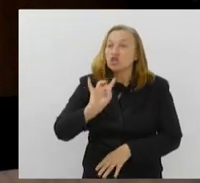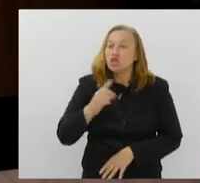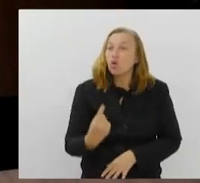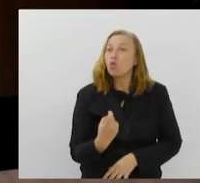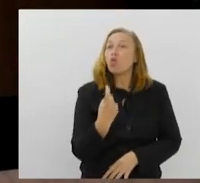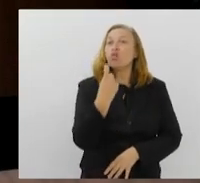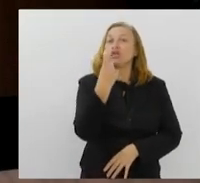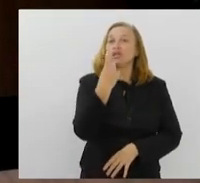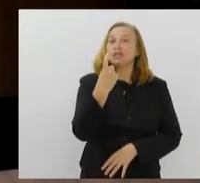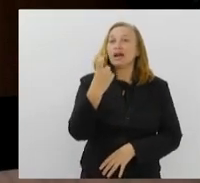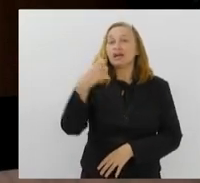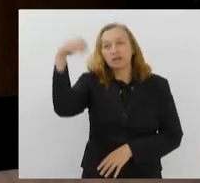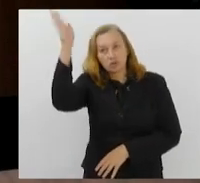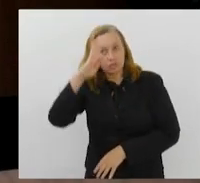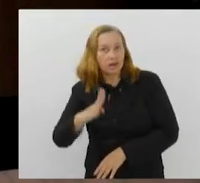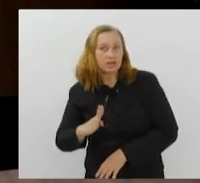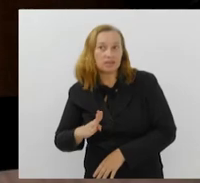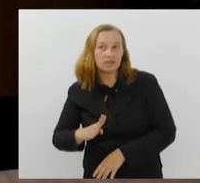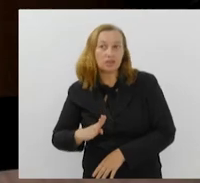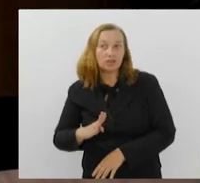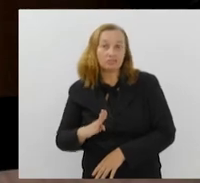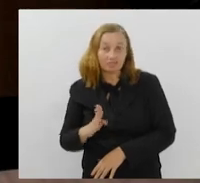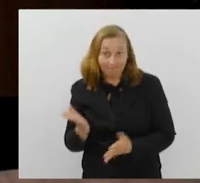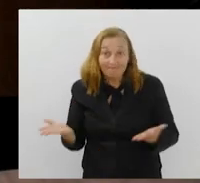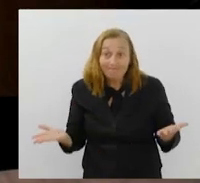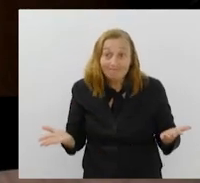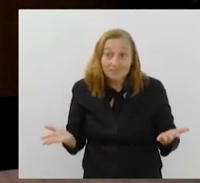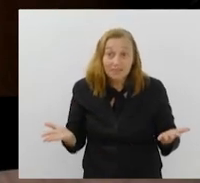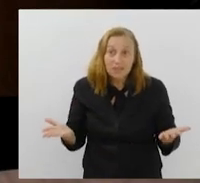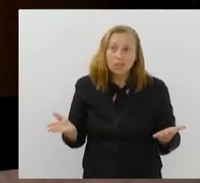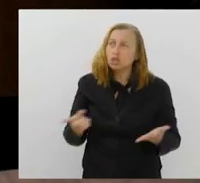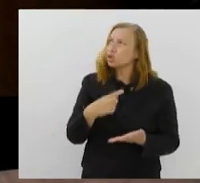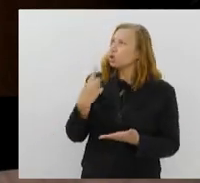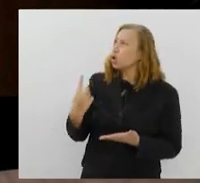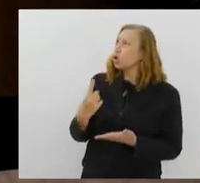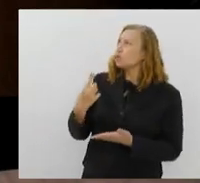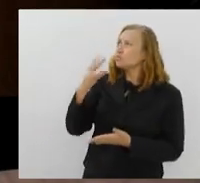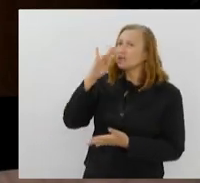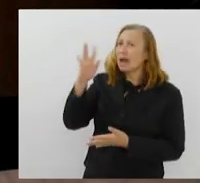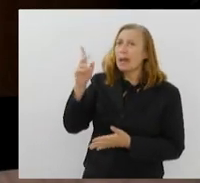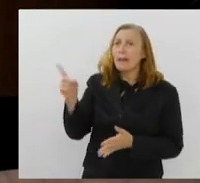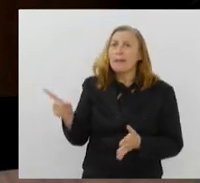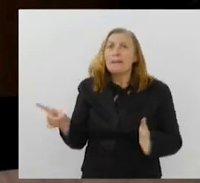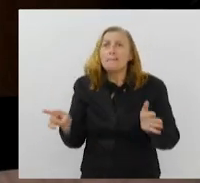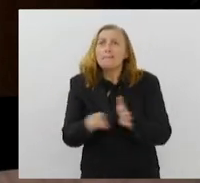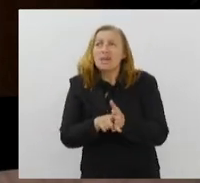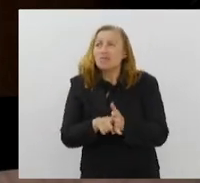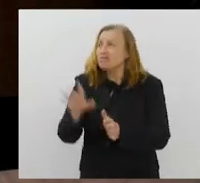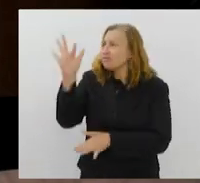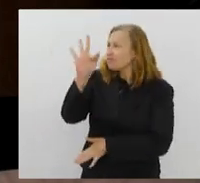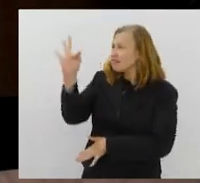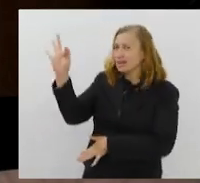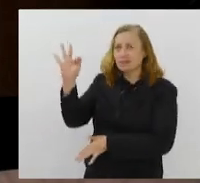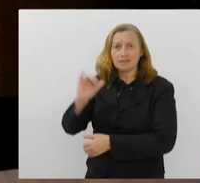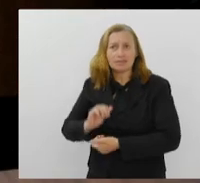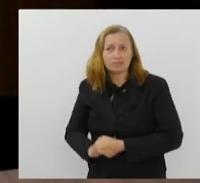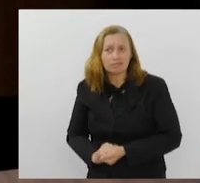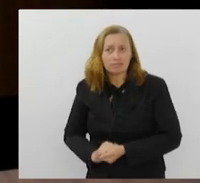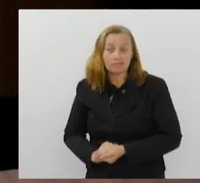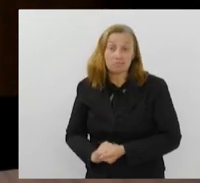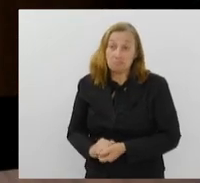do Brasil. Nós somos o que a gente imaginar, menos uma federação. E não